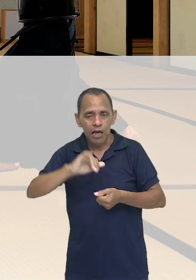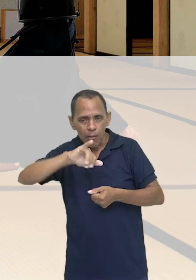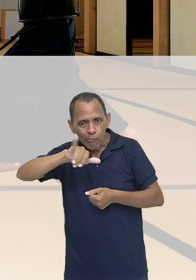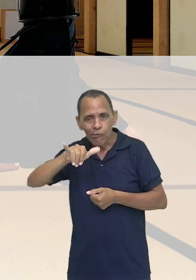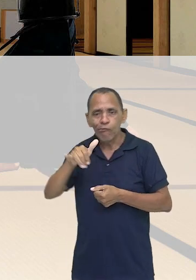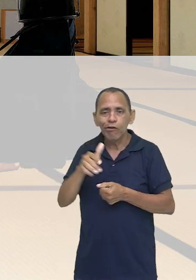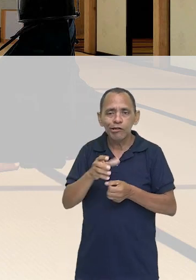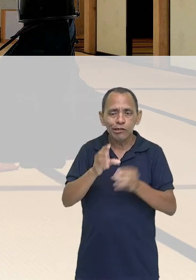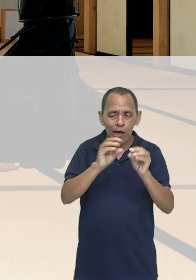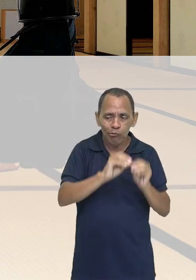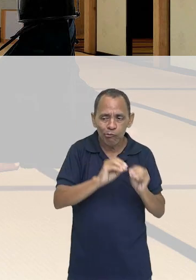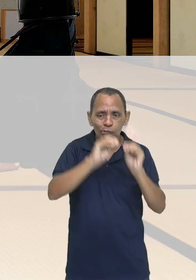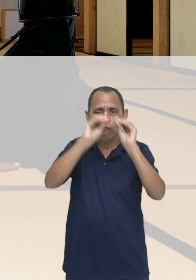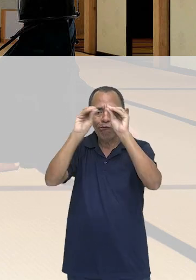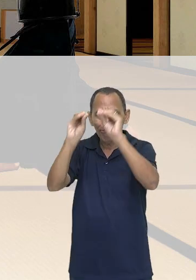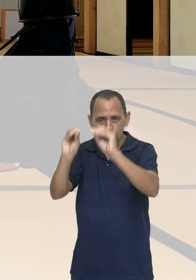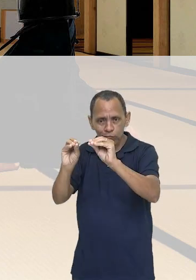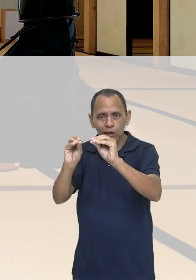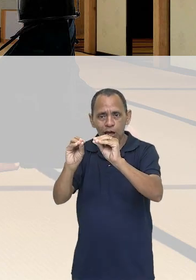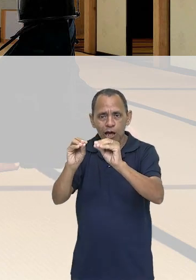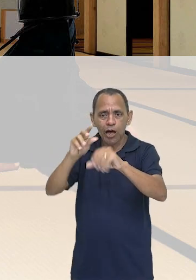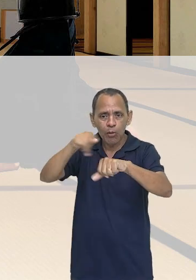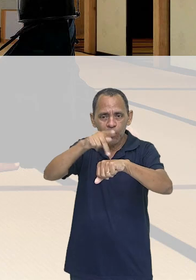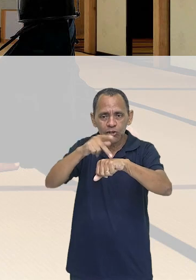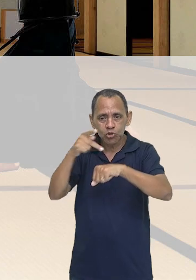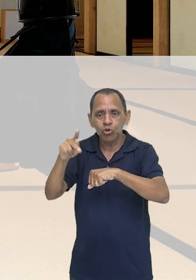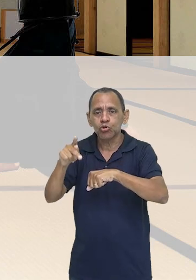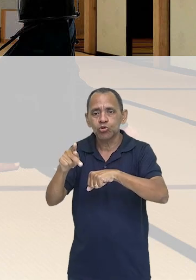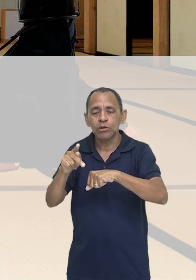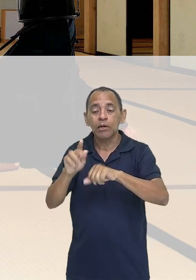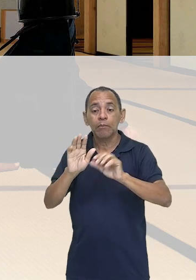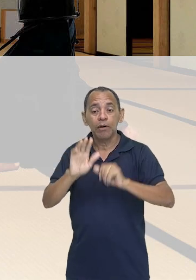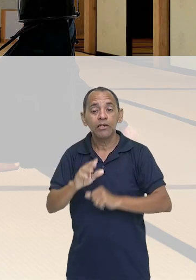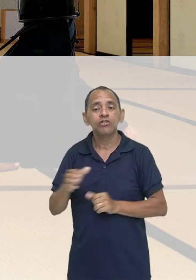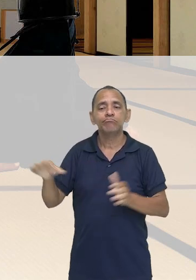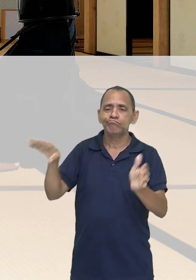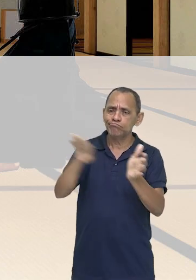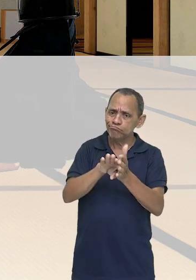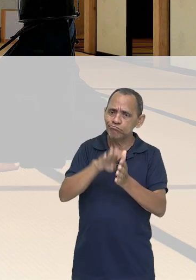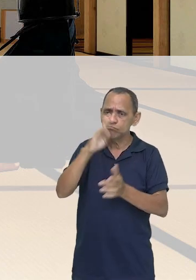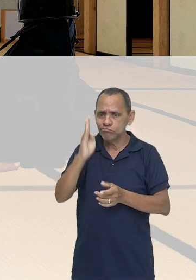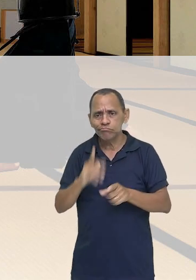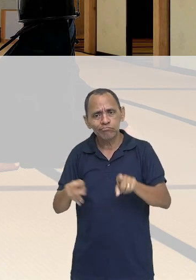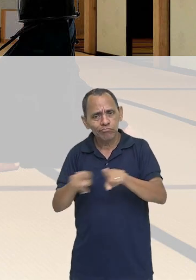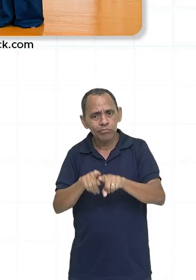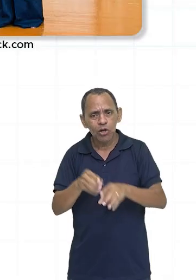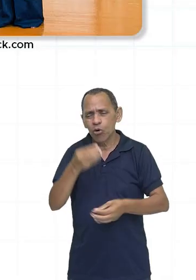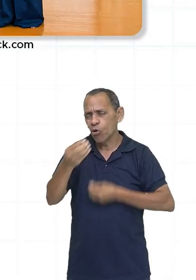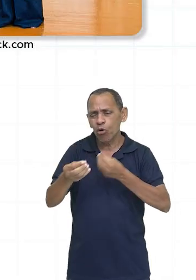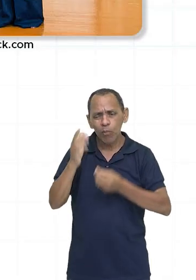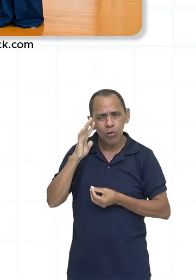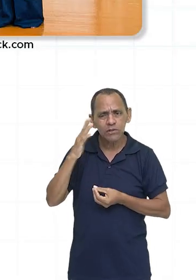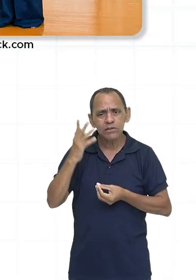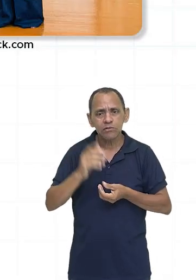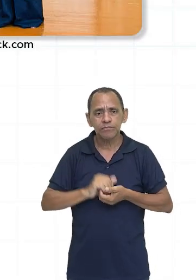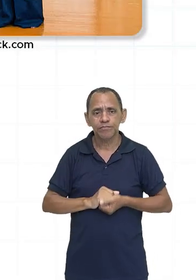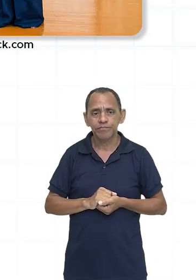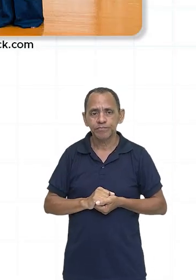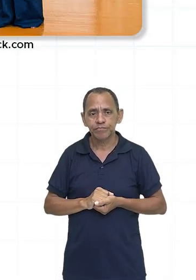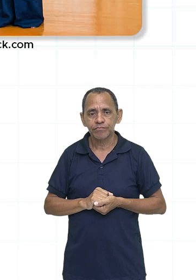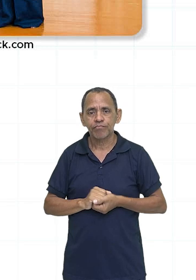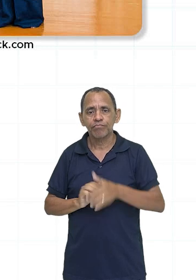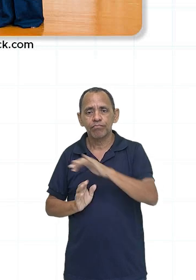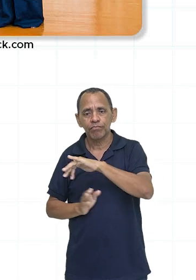que chegou aqui no Brasil. Mas como será que isso aconteceu? Vou contar para vocês. Vejam aí.